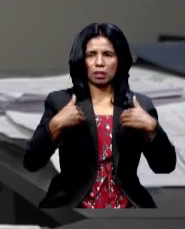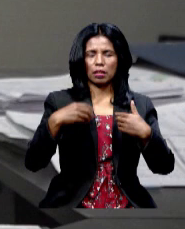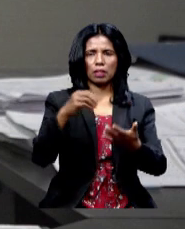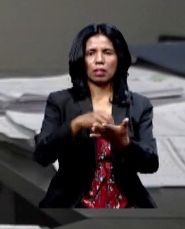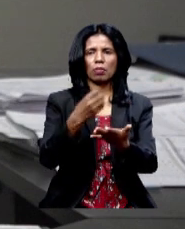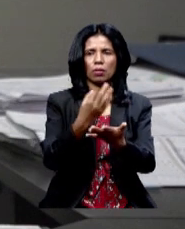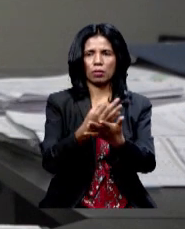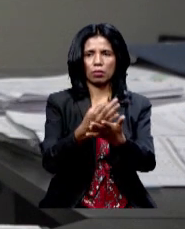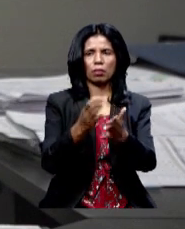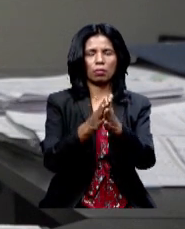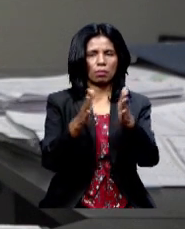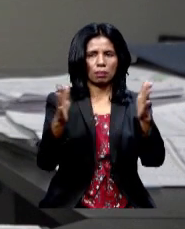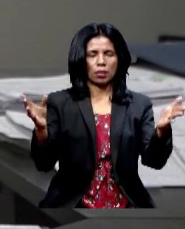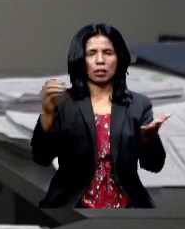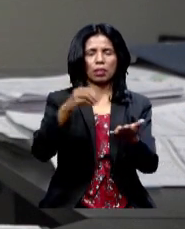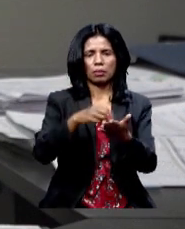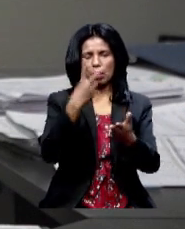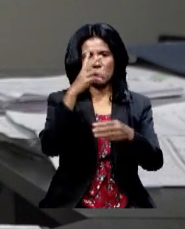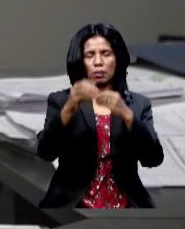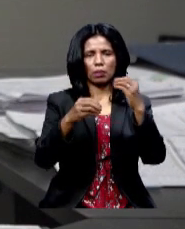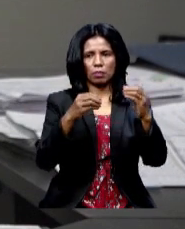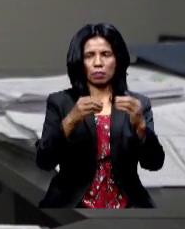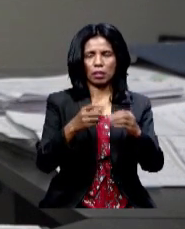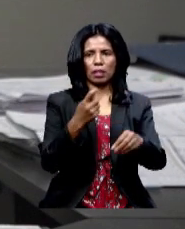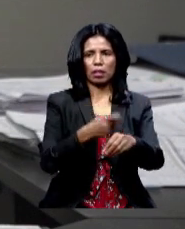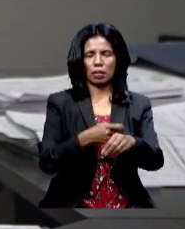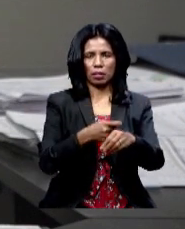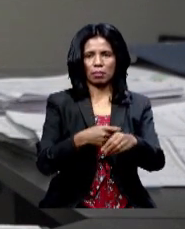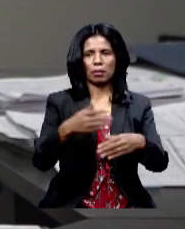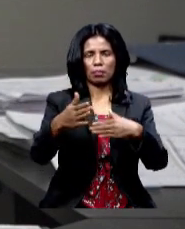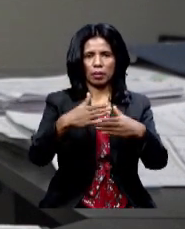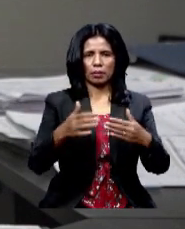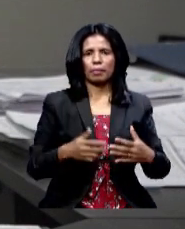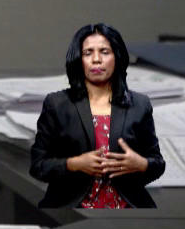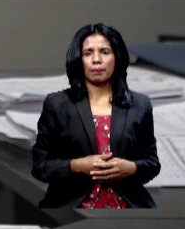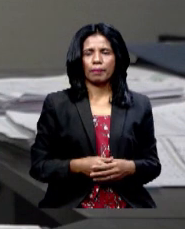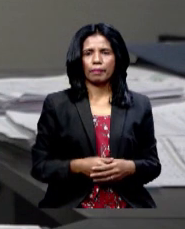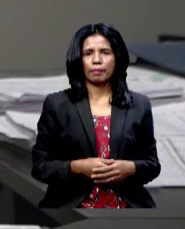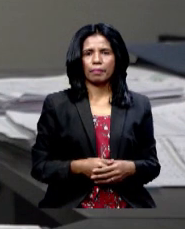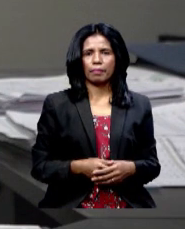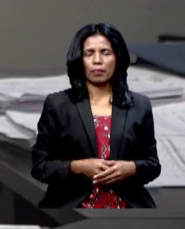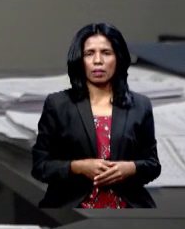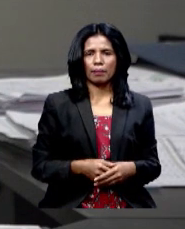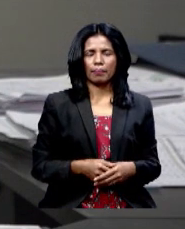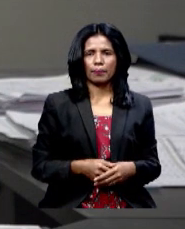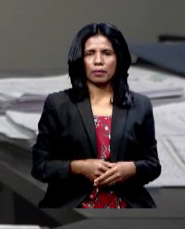sambal o nível essa bot para tu bele melhora sistema se nia outro ia tempo nível essa barra por um